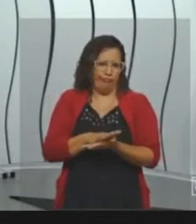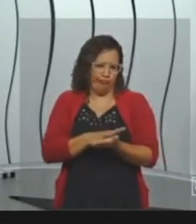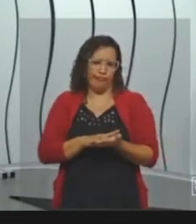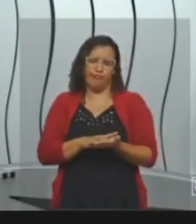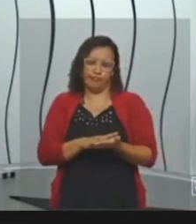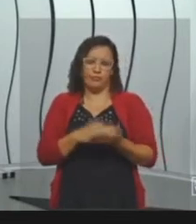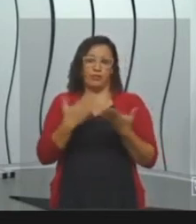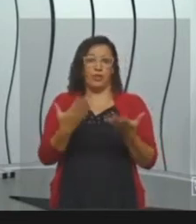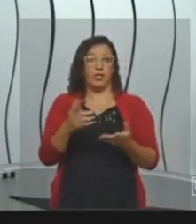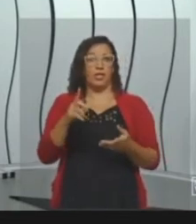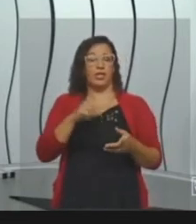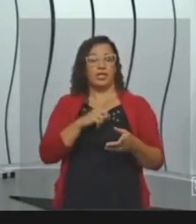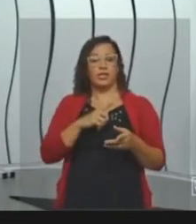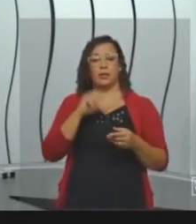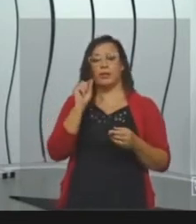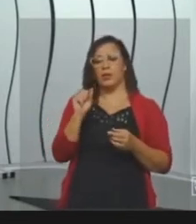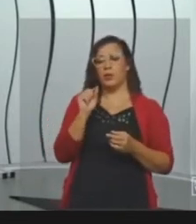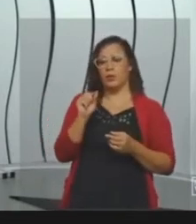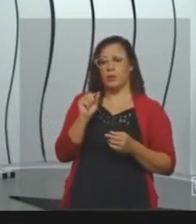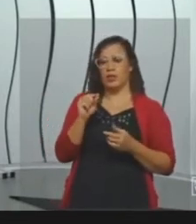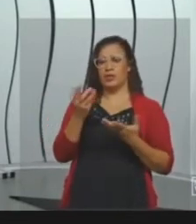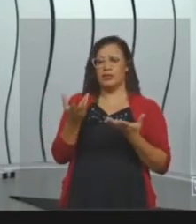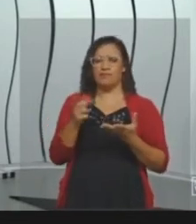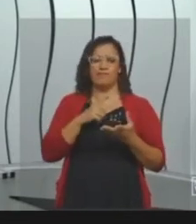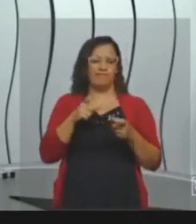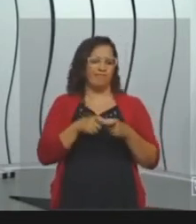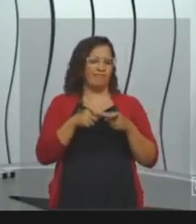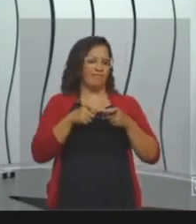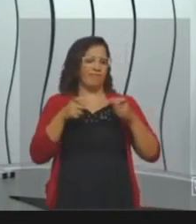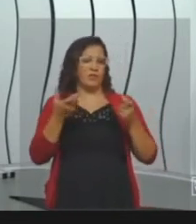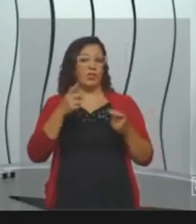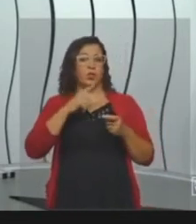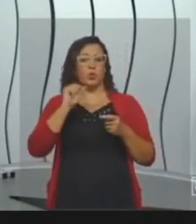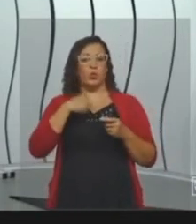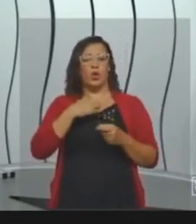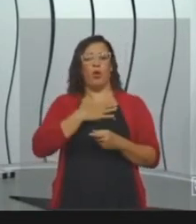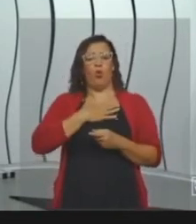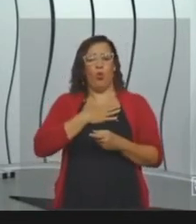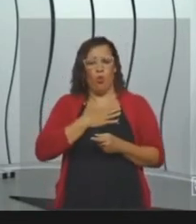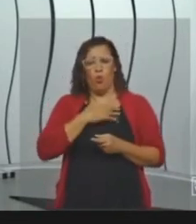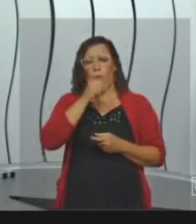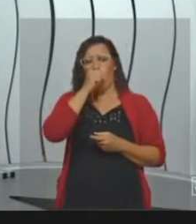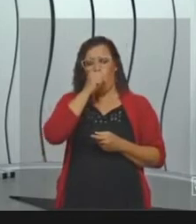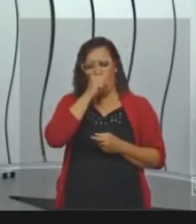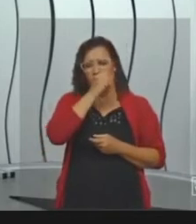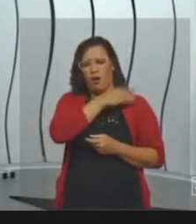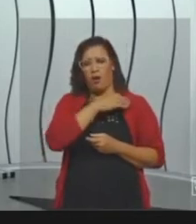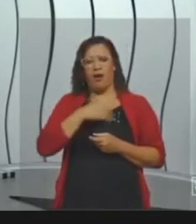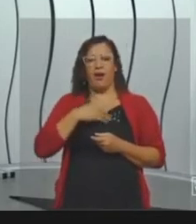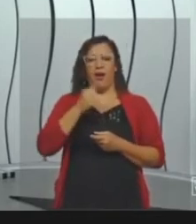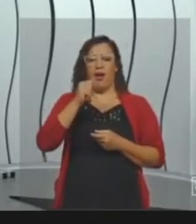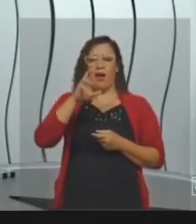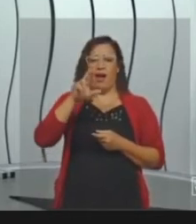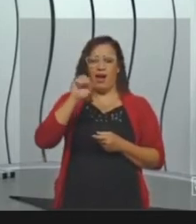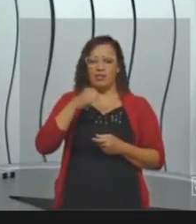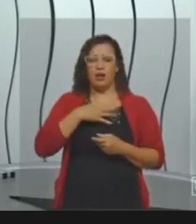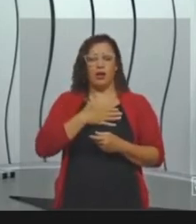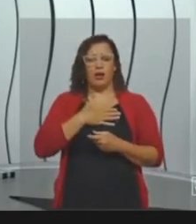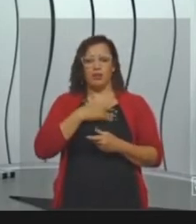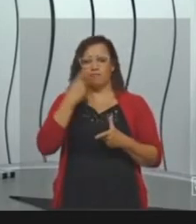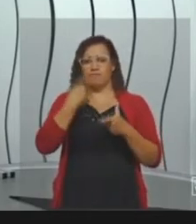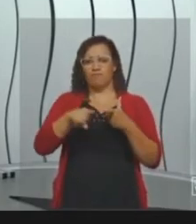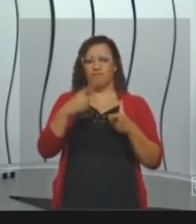causado, inclusive, aumento no número de casos de bronquites, asma e doenças